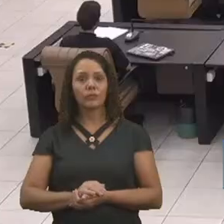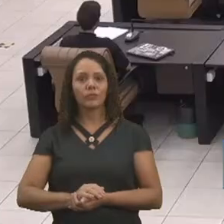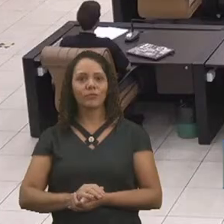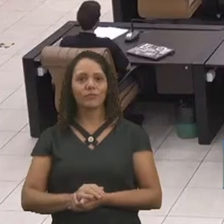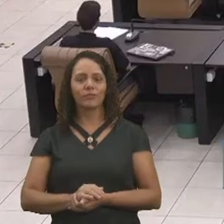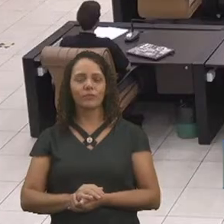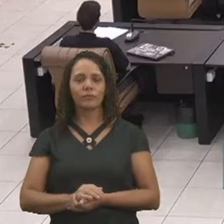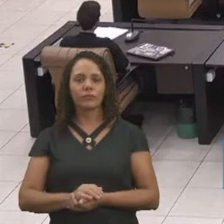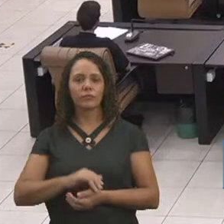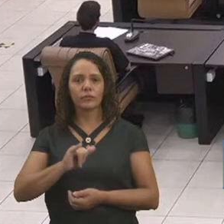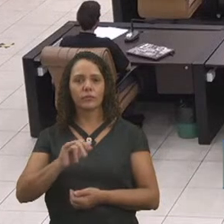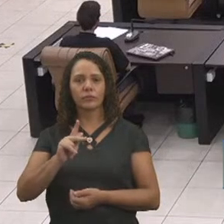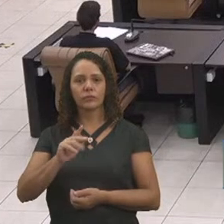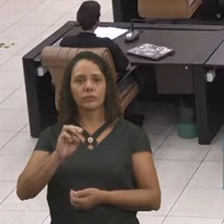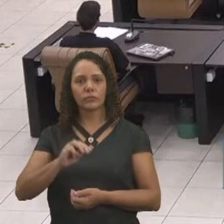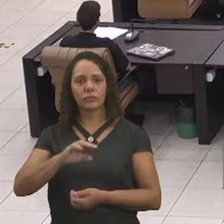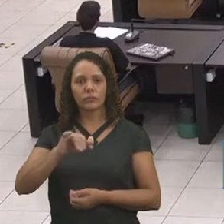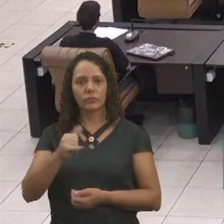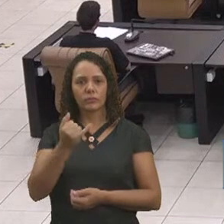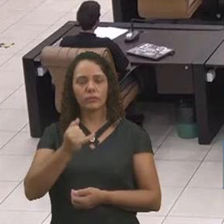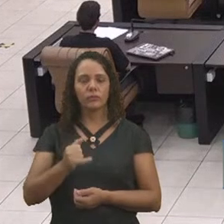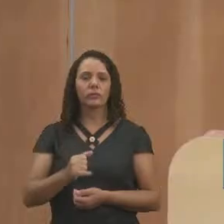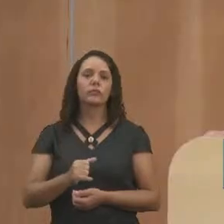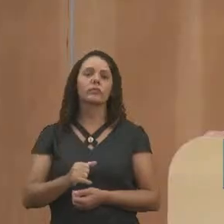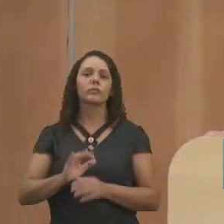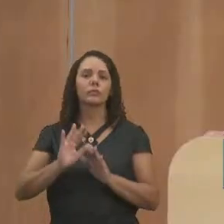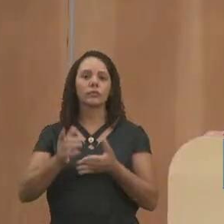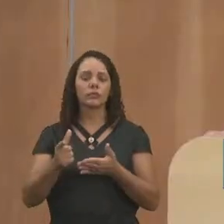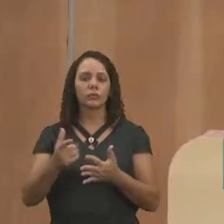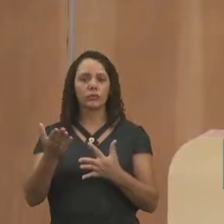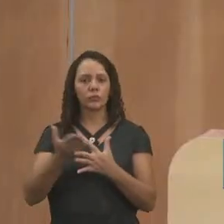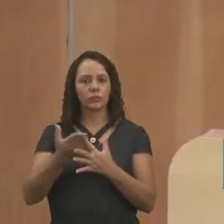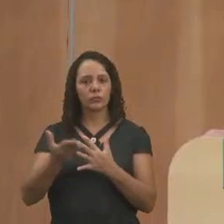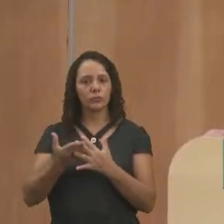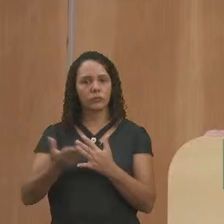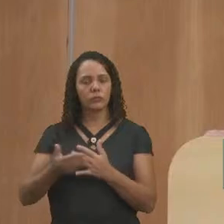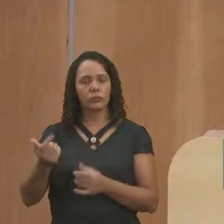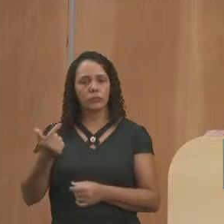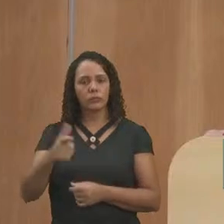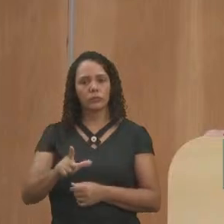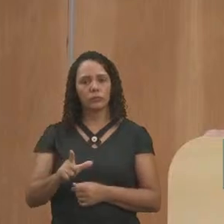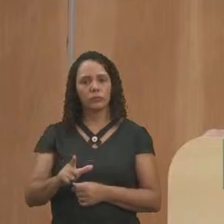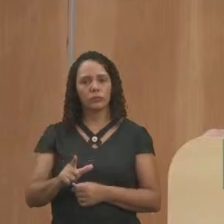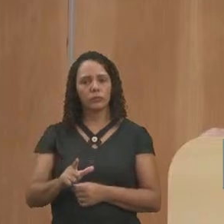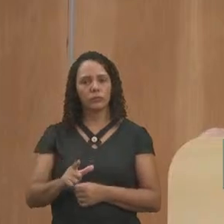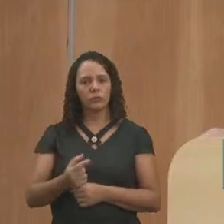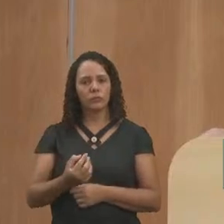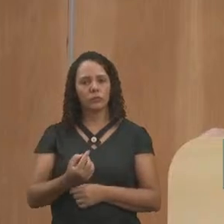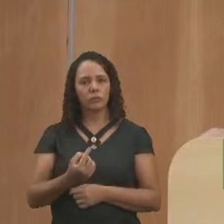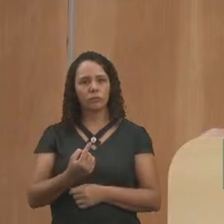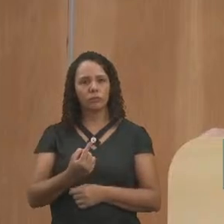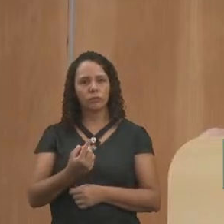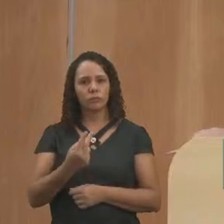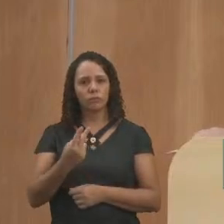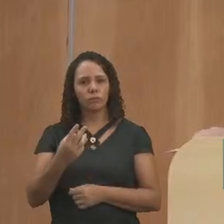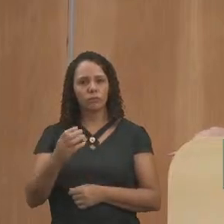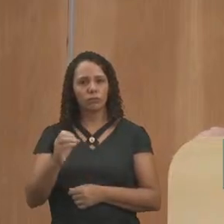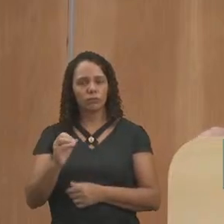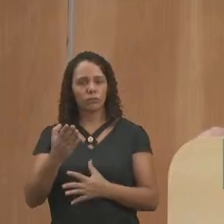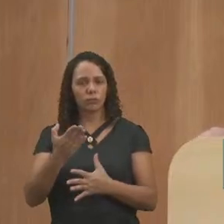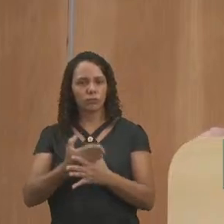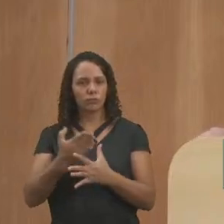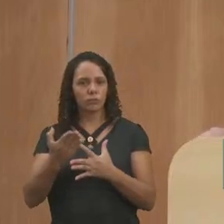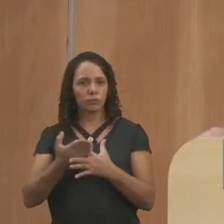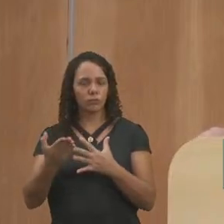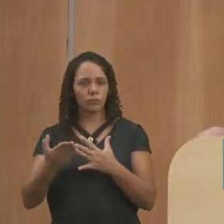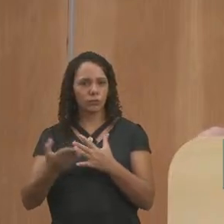Com o IPMJ, primeiramente, foi feito já um reparcelamento, se eu não me engano, em 120 parcelas, isso vai